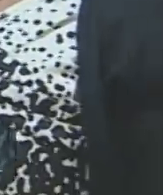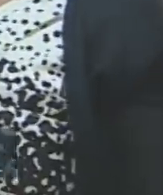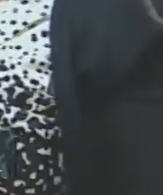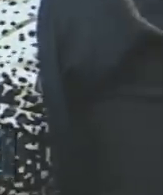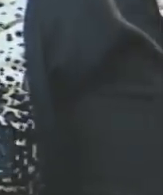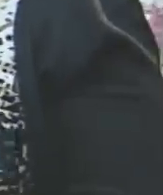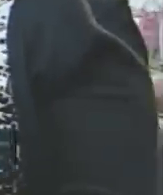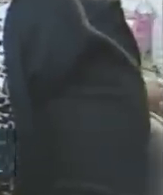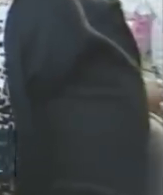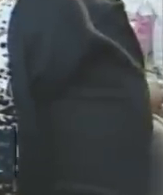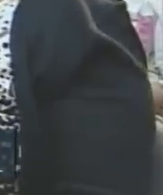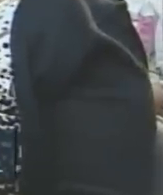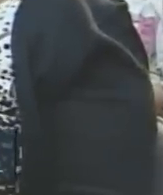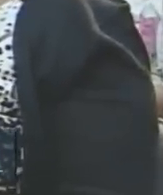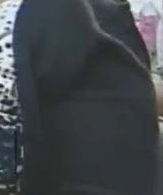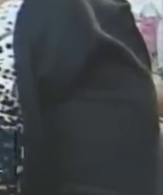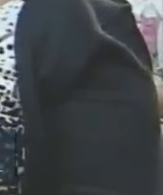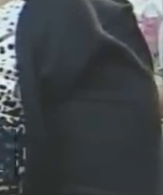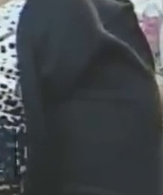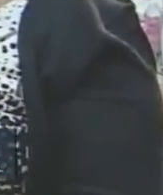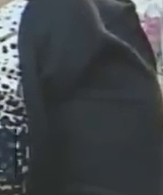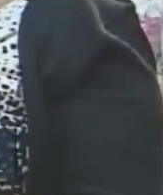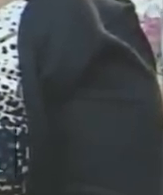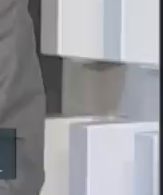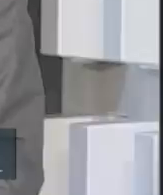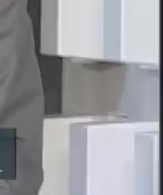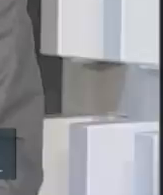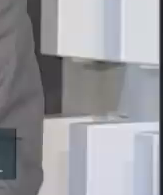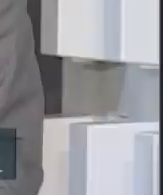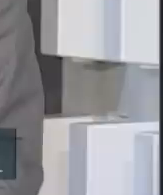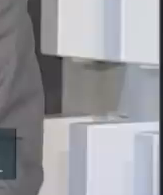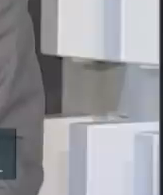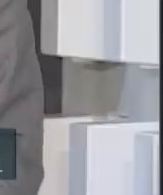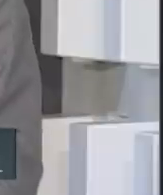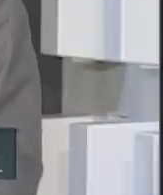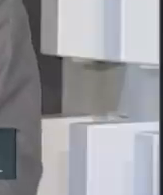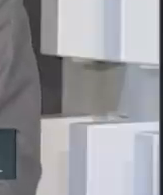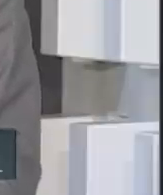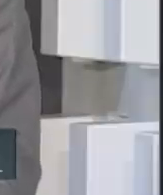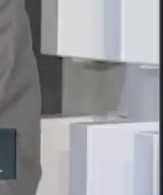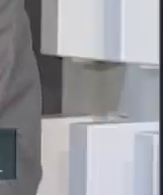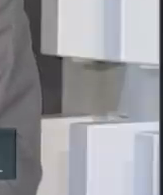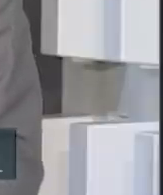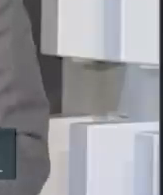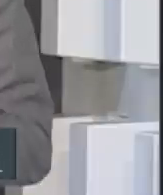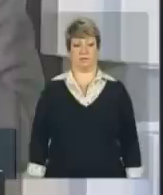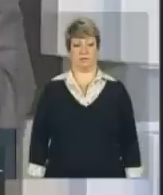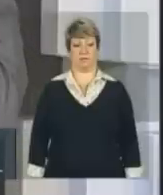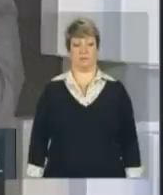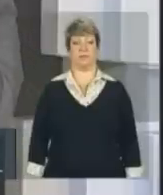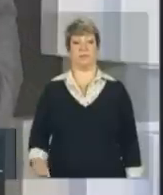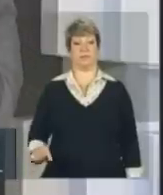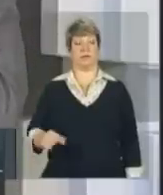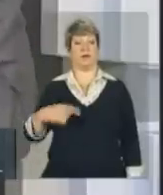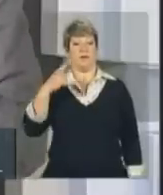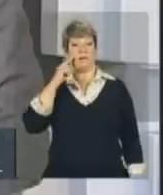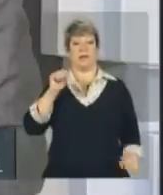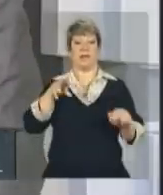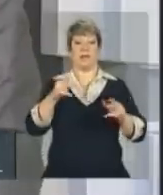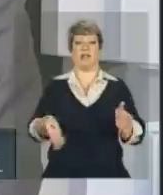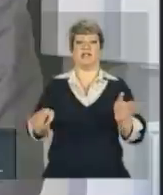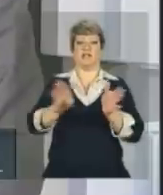a gente encontrar os professores, as professoras, né, verificar que chega mais ao final mais um ano